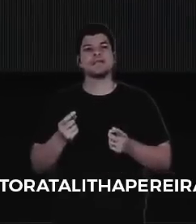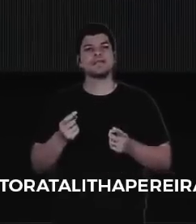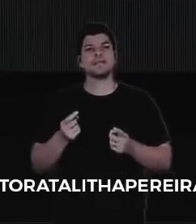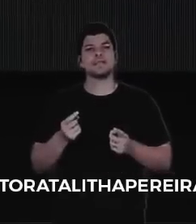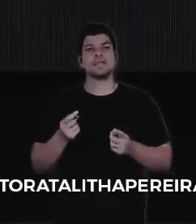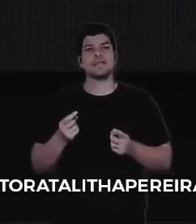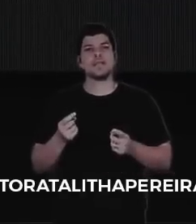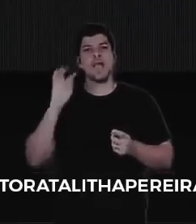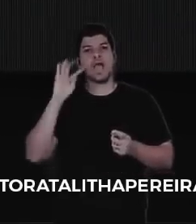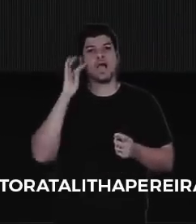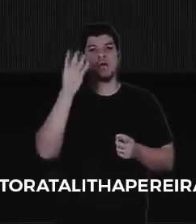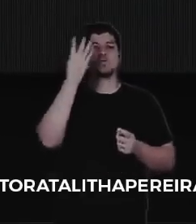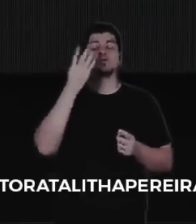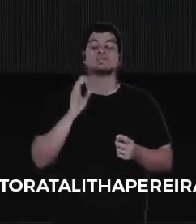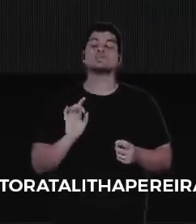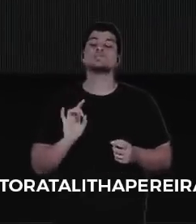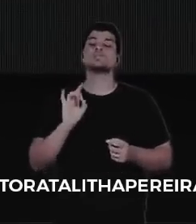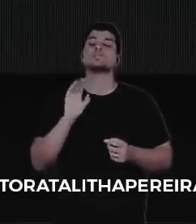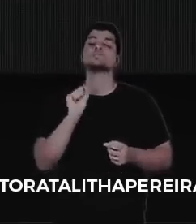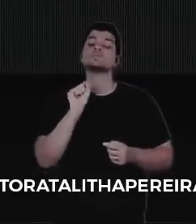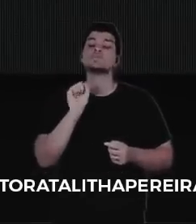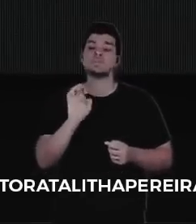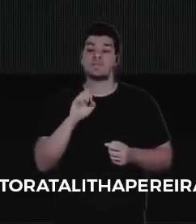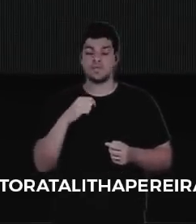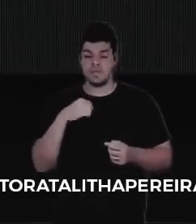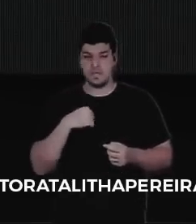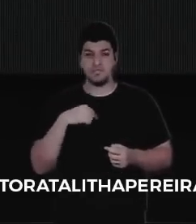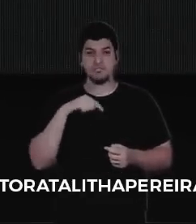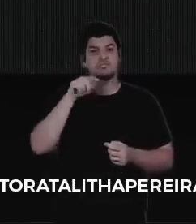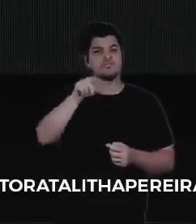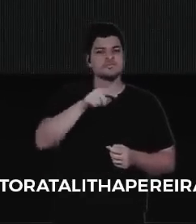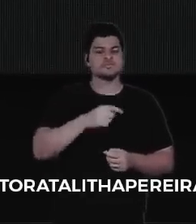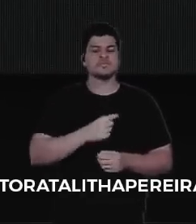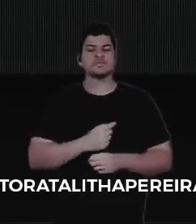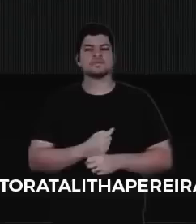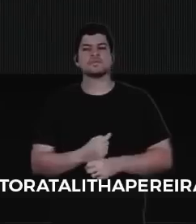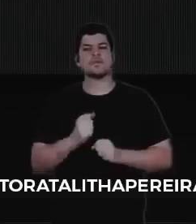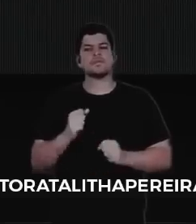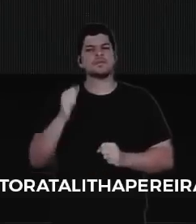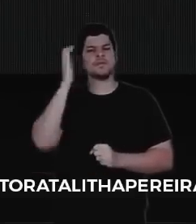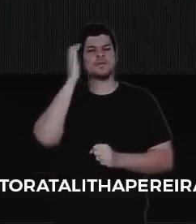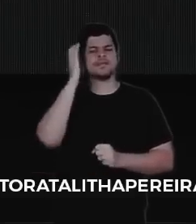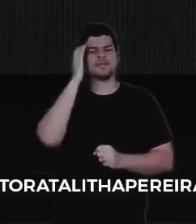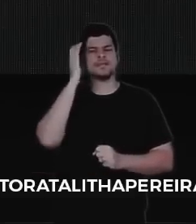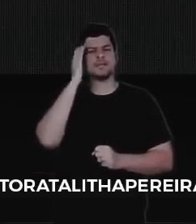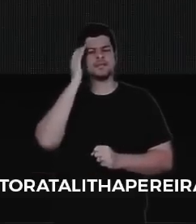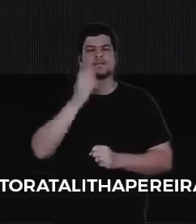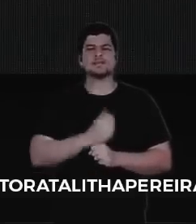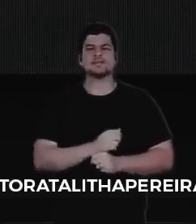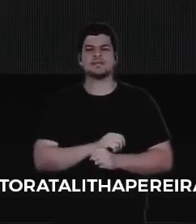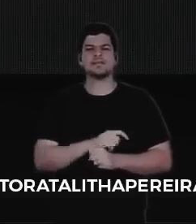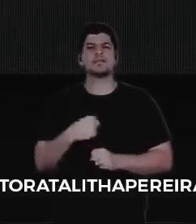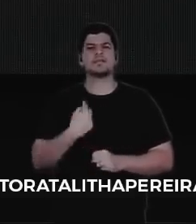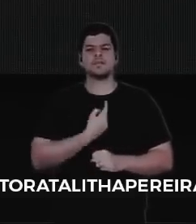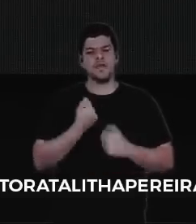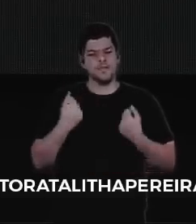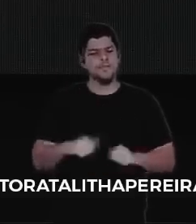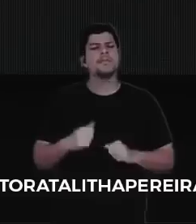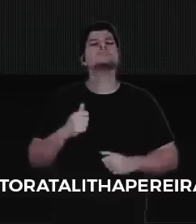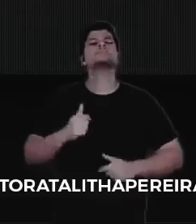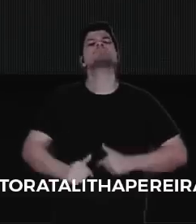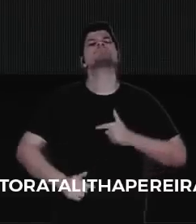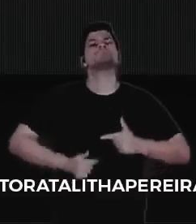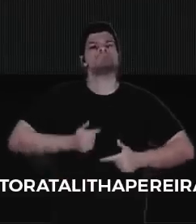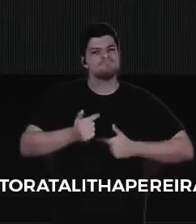acontecer. Eles só vão acontecer se eu e você entendermos que vai ter a nossa parte, é a parte do